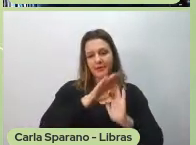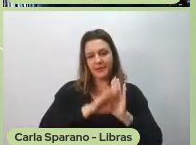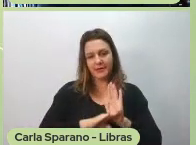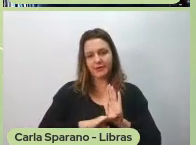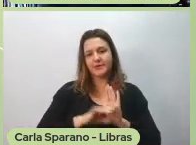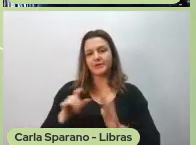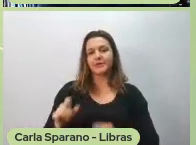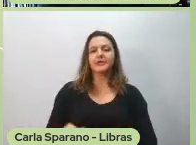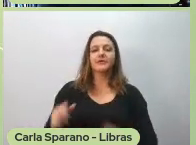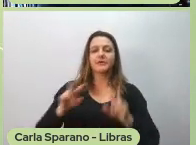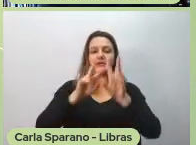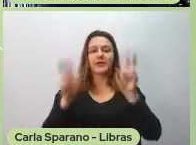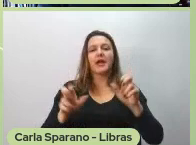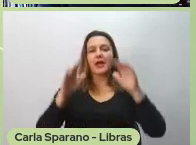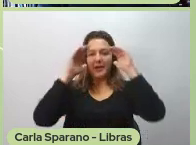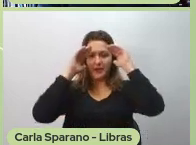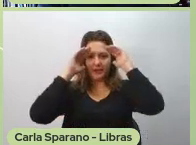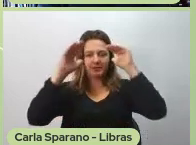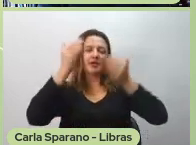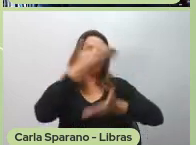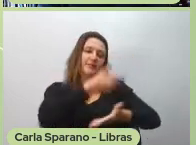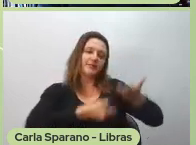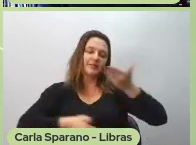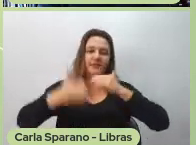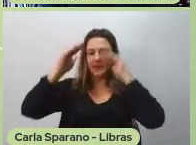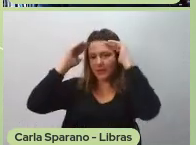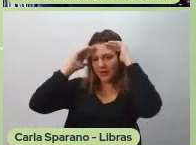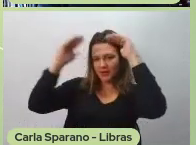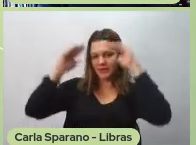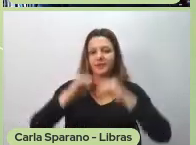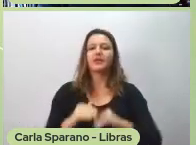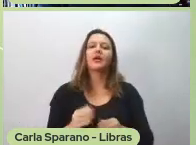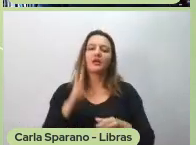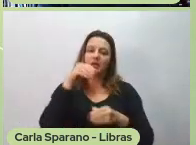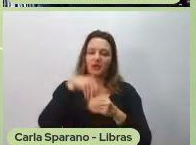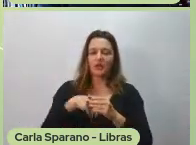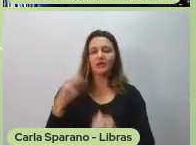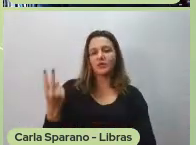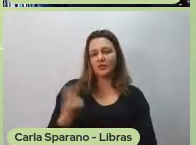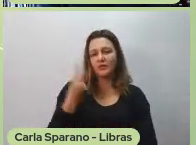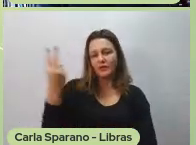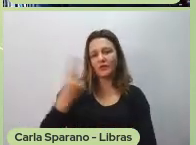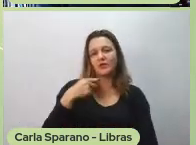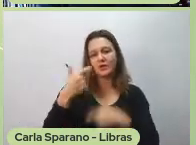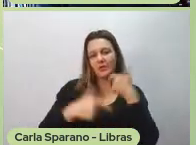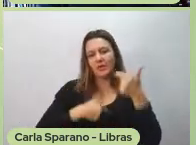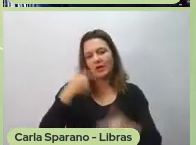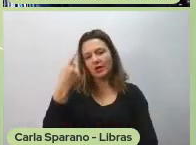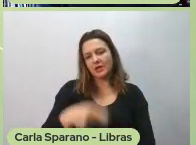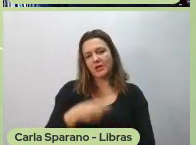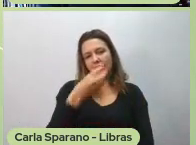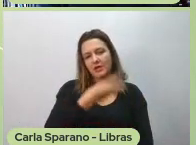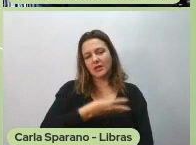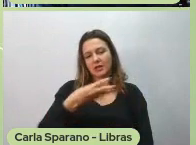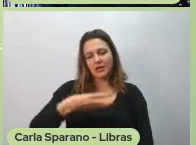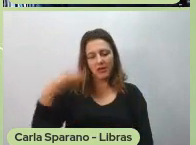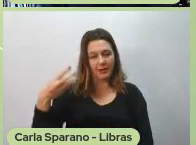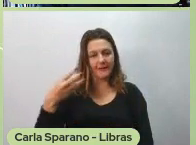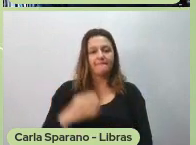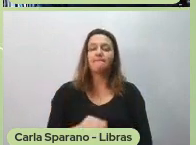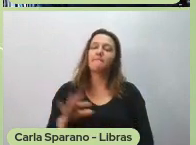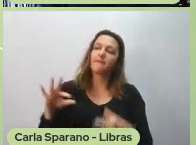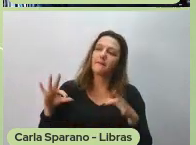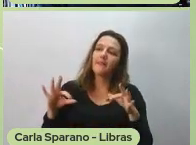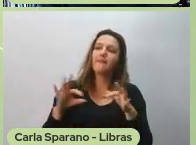Gera Respeito, faz parte dos nossos valores, né, sempre trabalhados aqui na TIM, e que de alguma forma